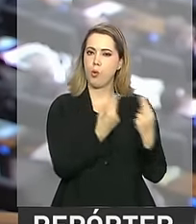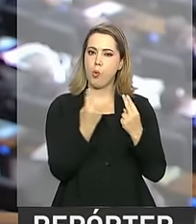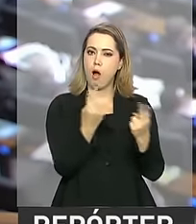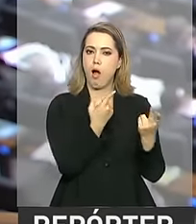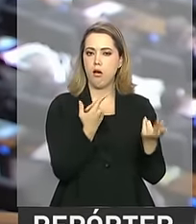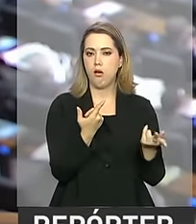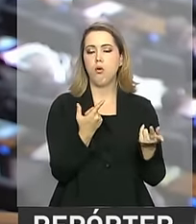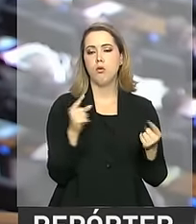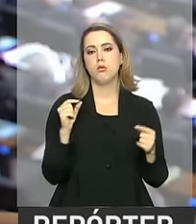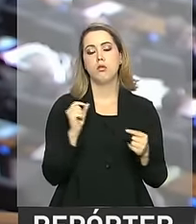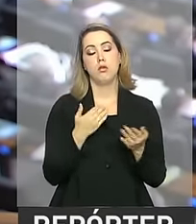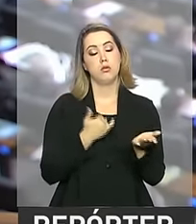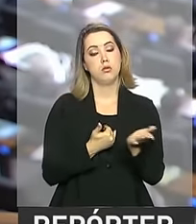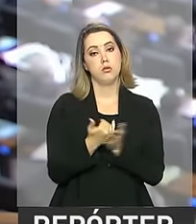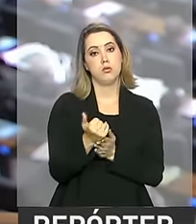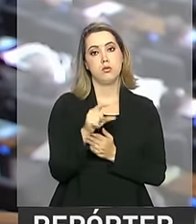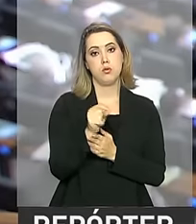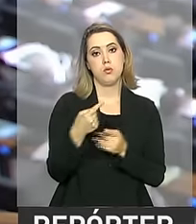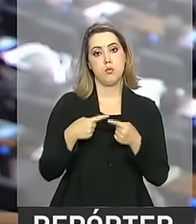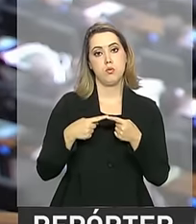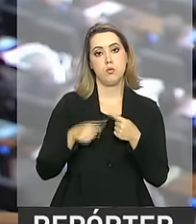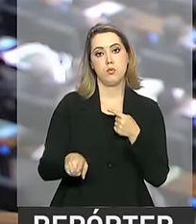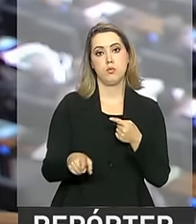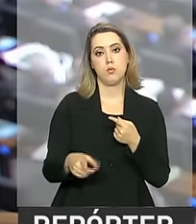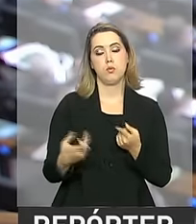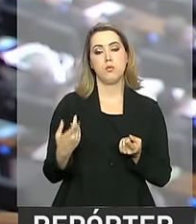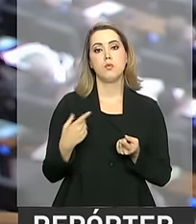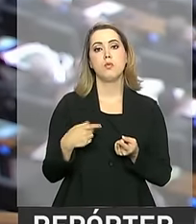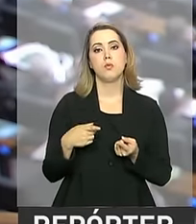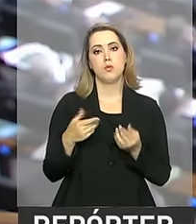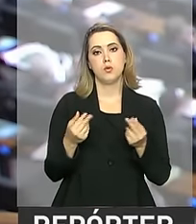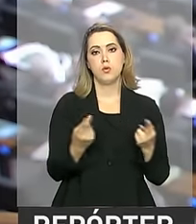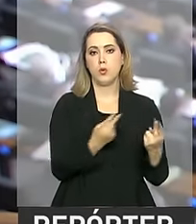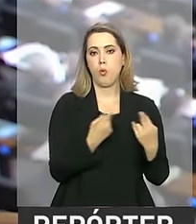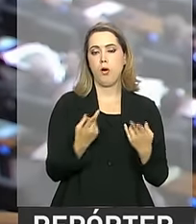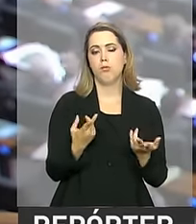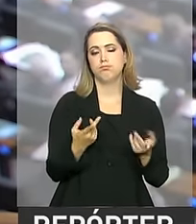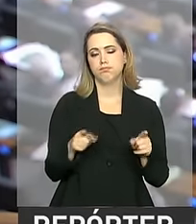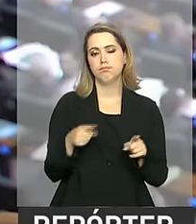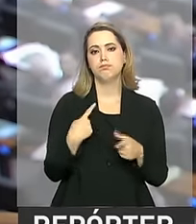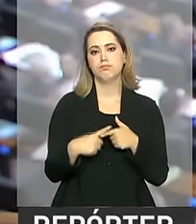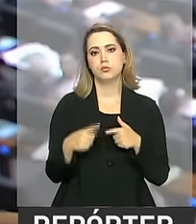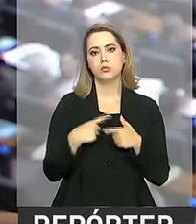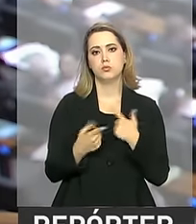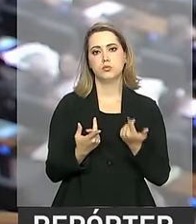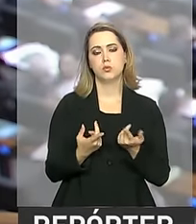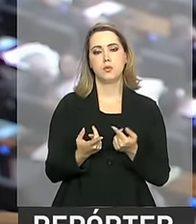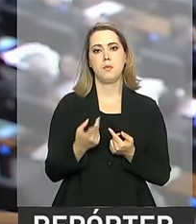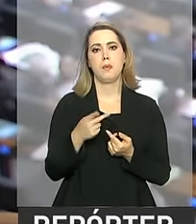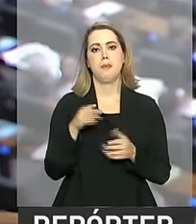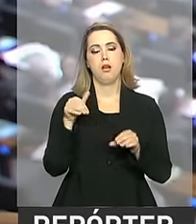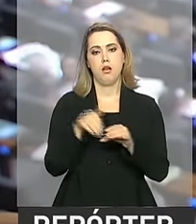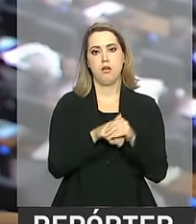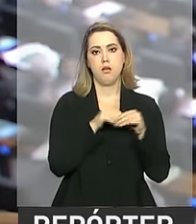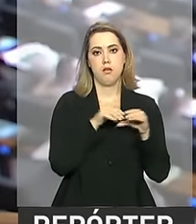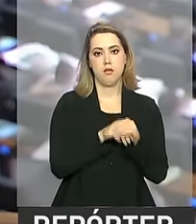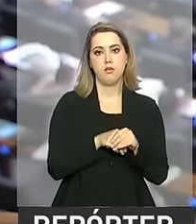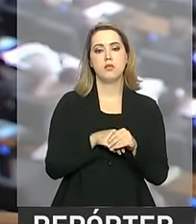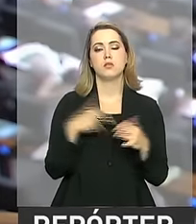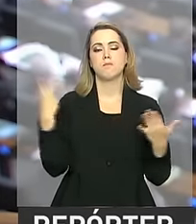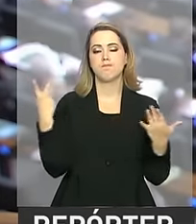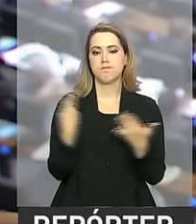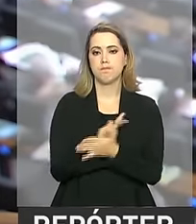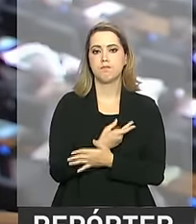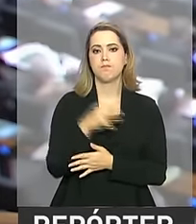nesse sentido, a partir da rejeição do requerimento, ficam prejudicadas, ou seja, a votação tende a